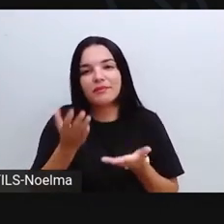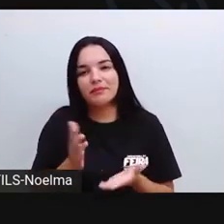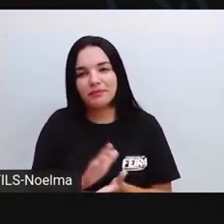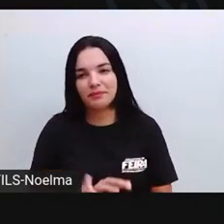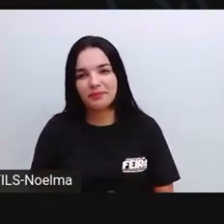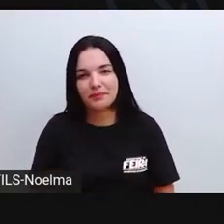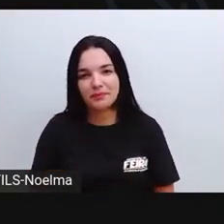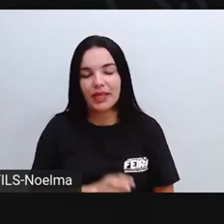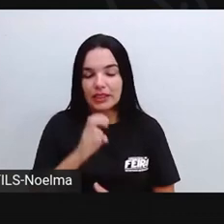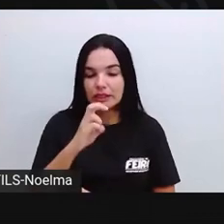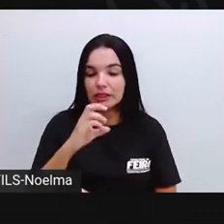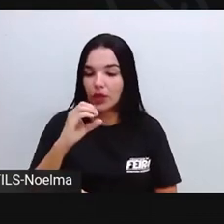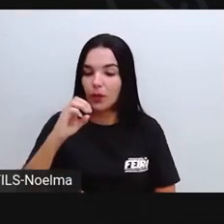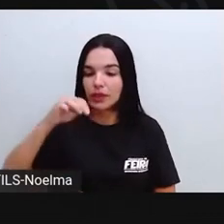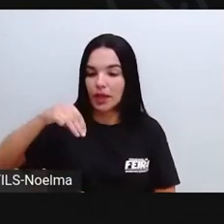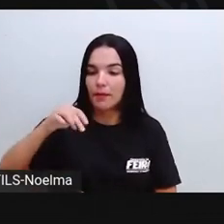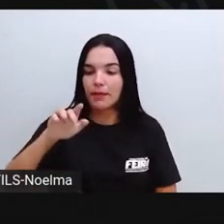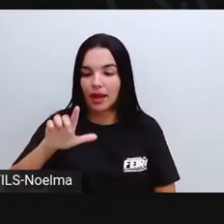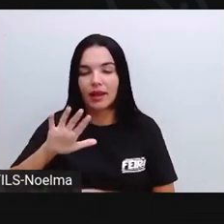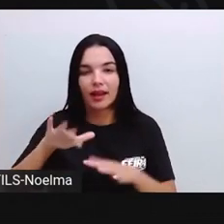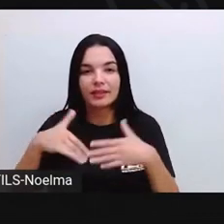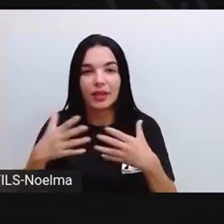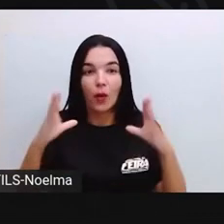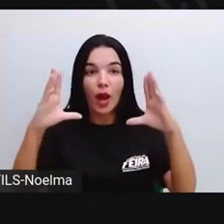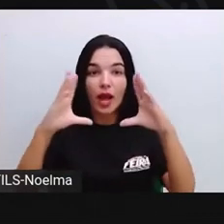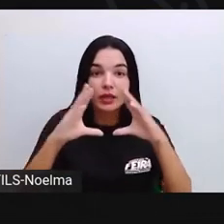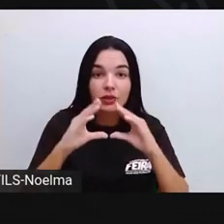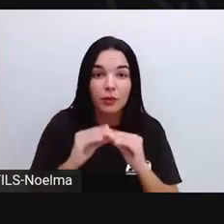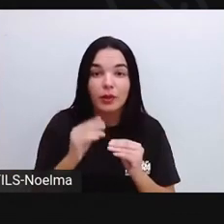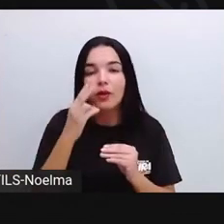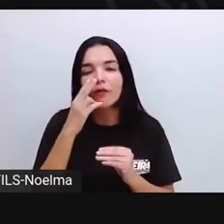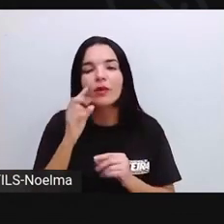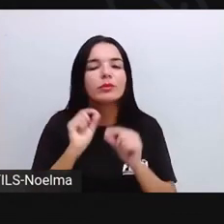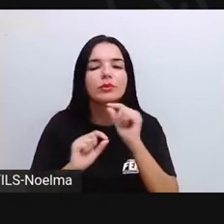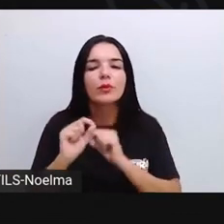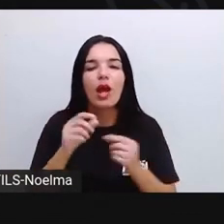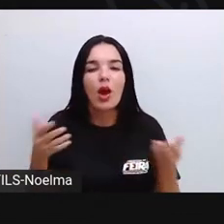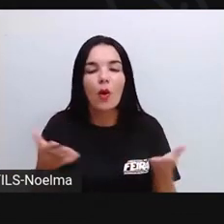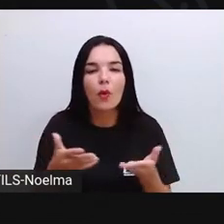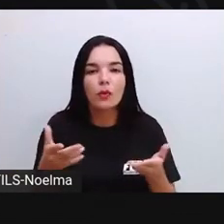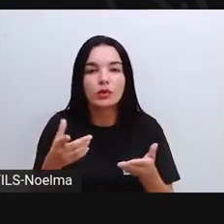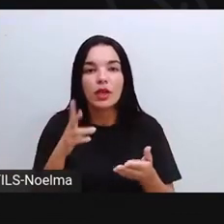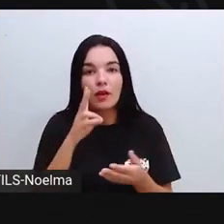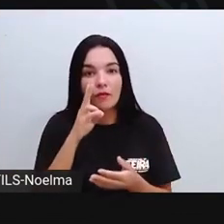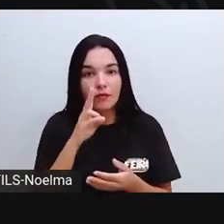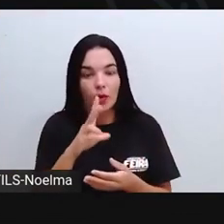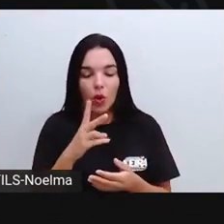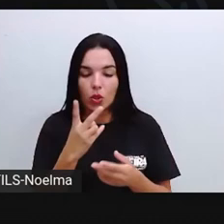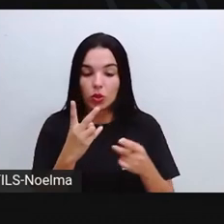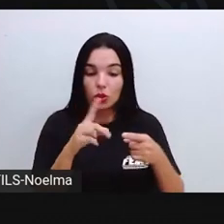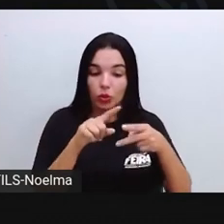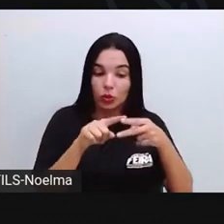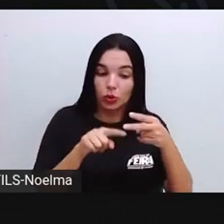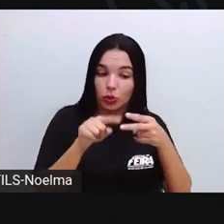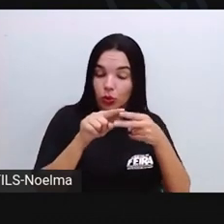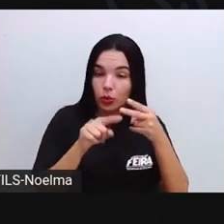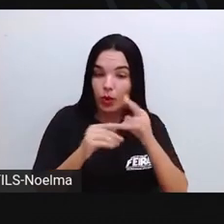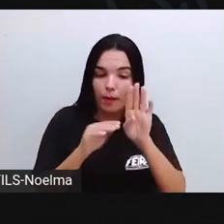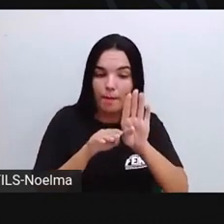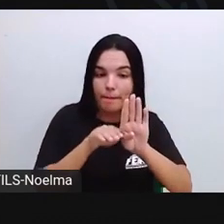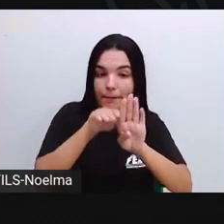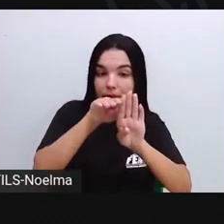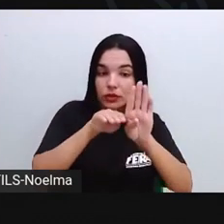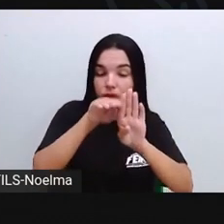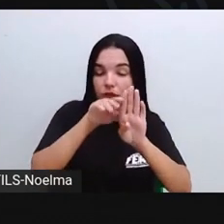50 ml, certo? Então, gente, resumindo aí, o que que nós vimos hoje? Nós conhecemos duas unidades de medida, que elas estão relacionadas, que